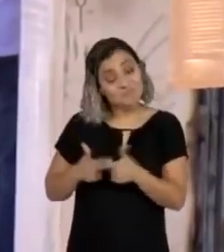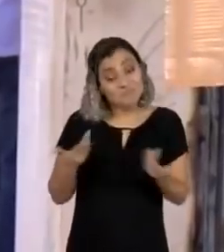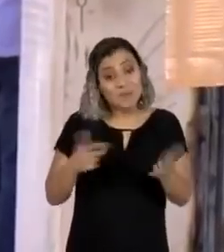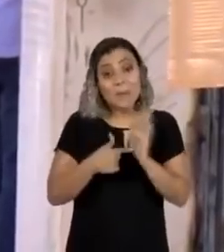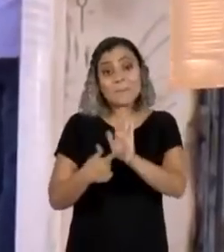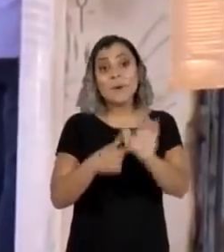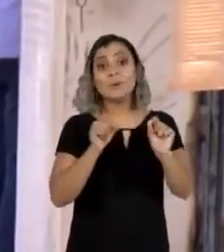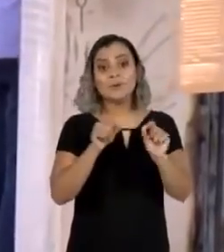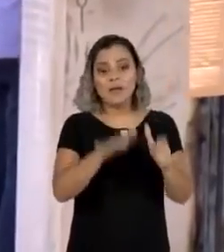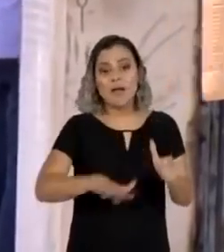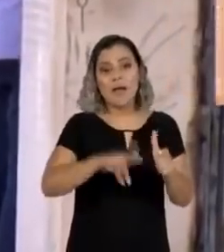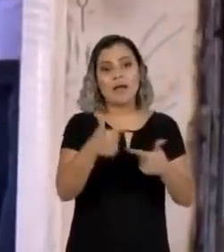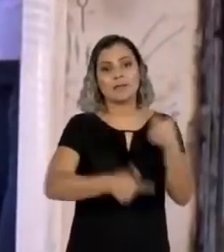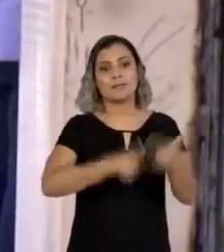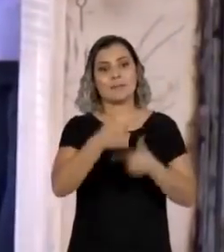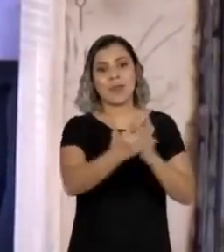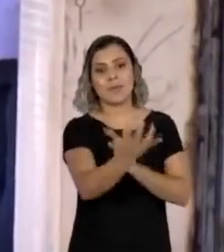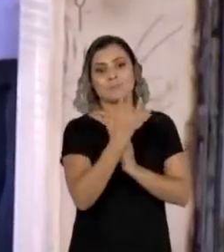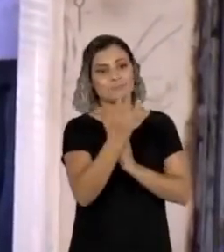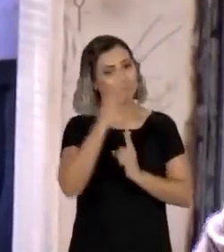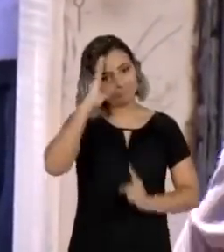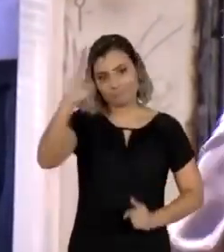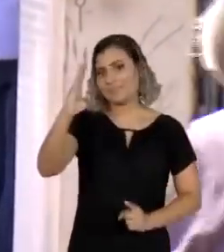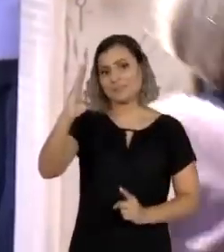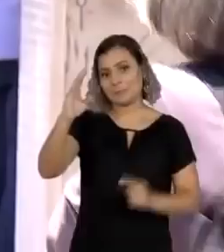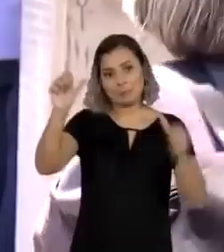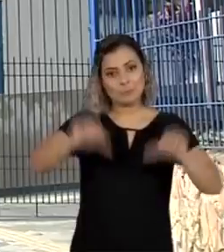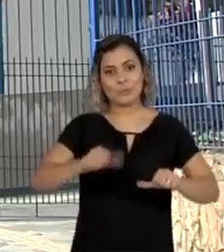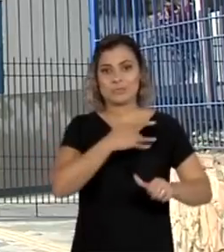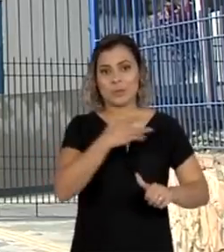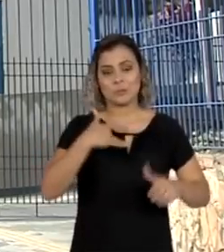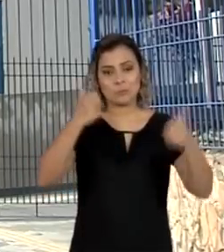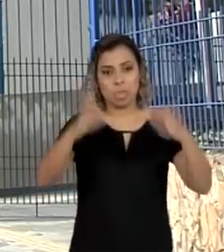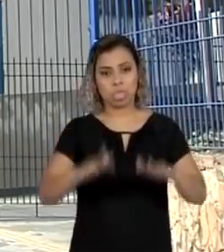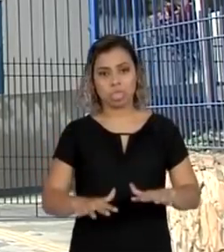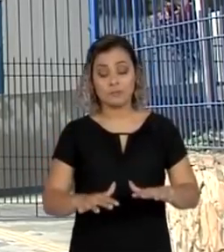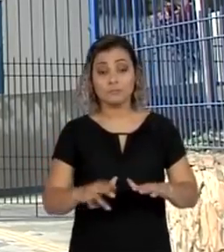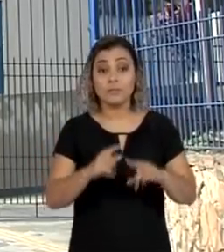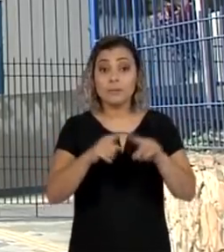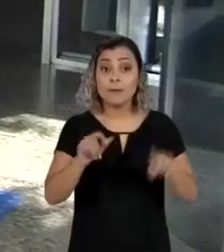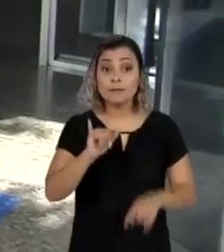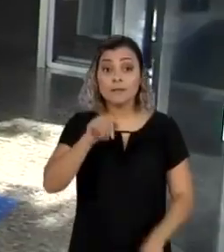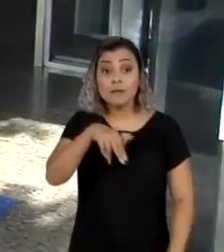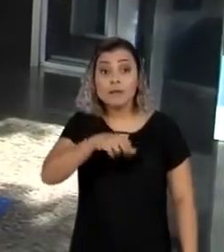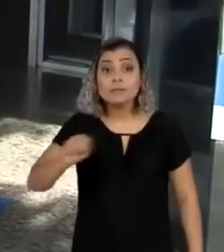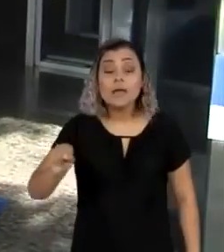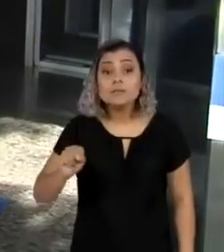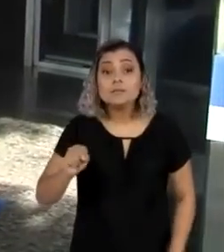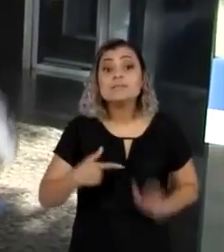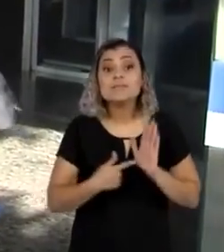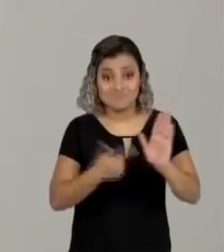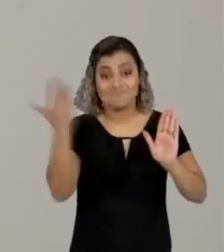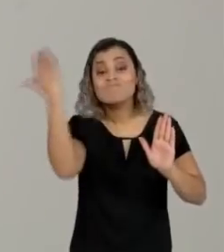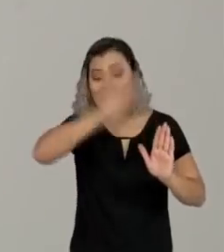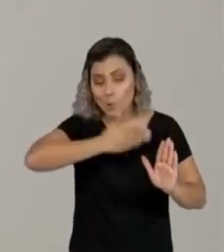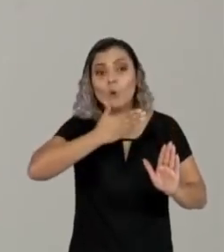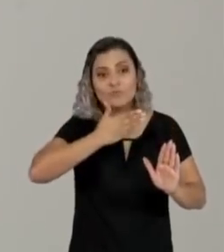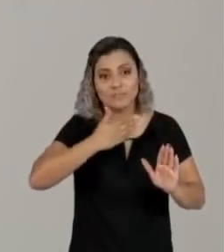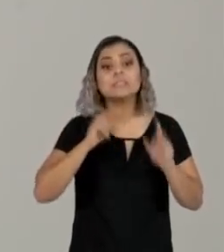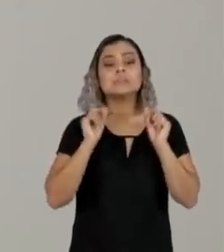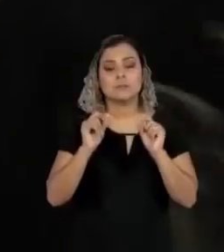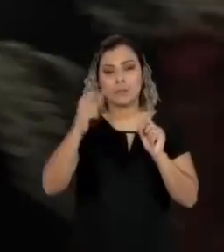ambiente corporativo como o grande causador da piora da saúde. E os números do INSS também comprovam isso.